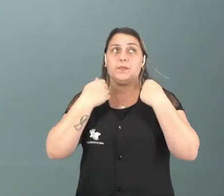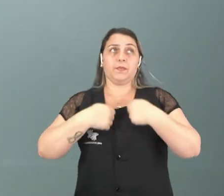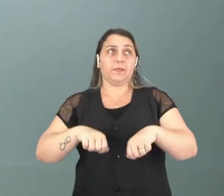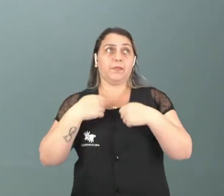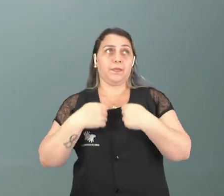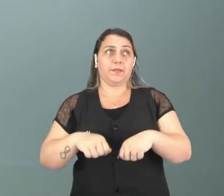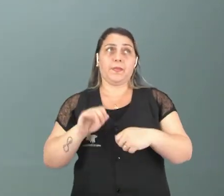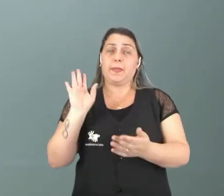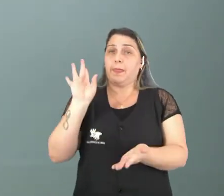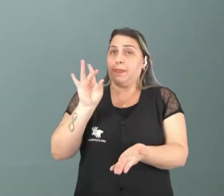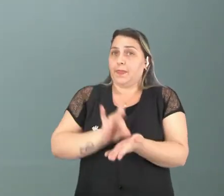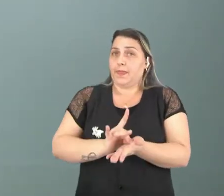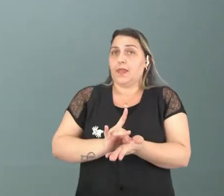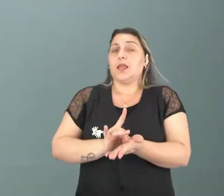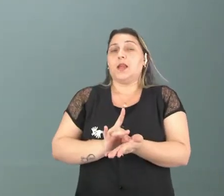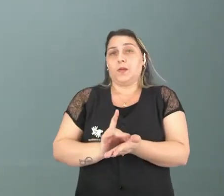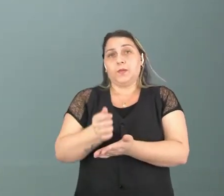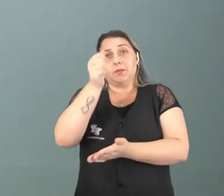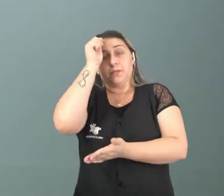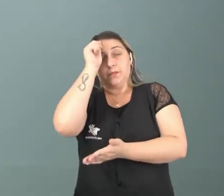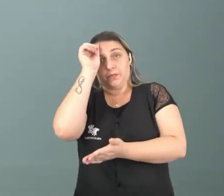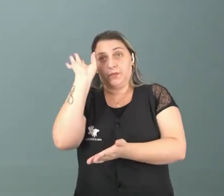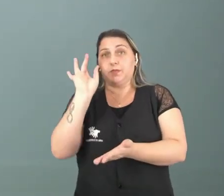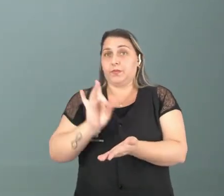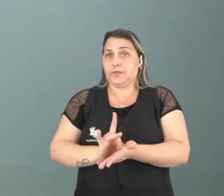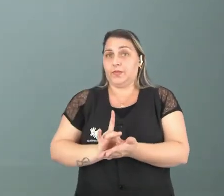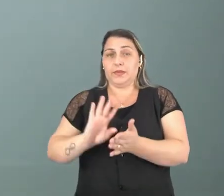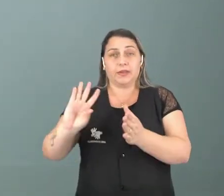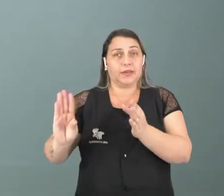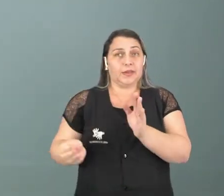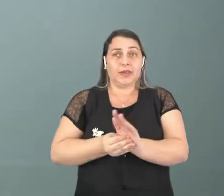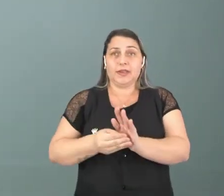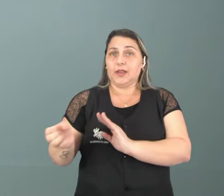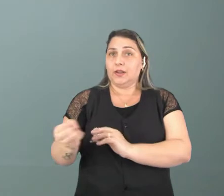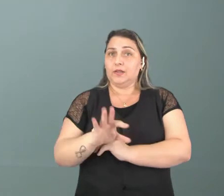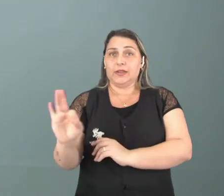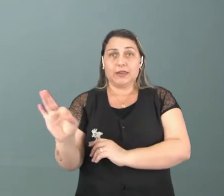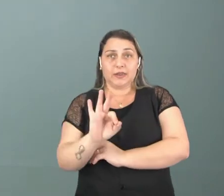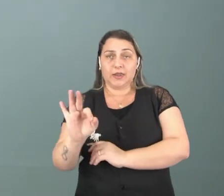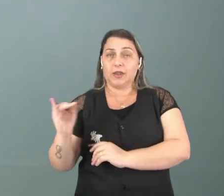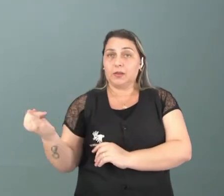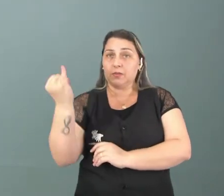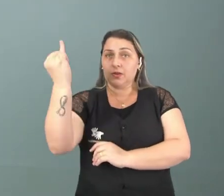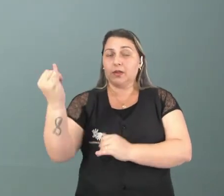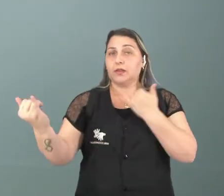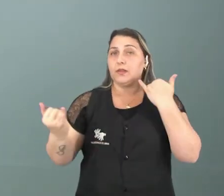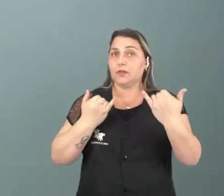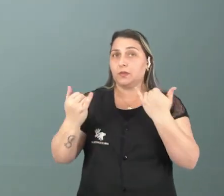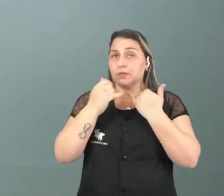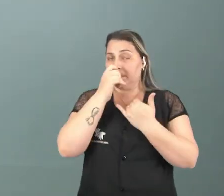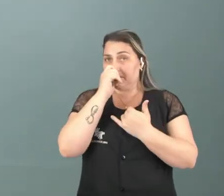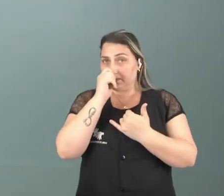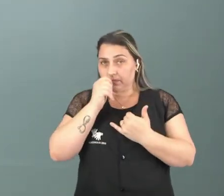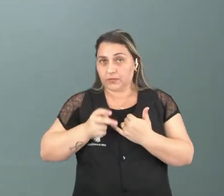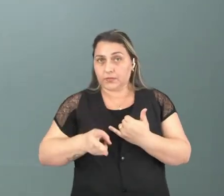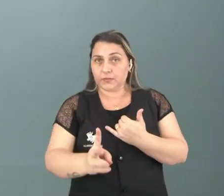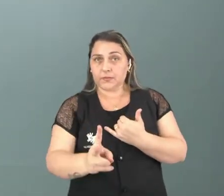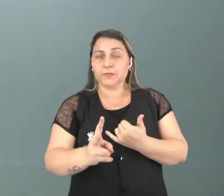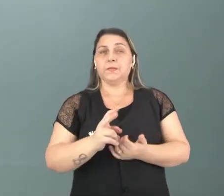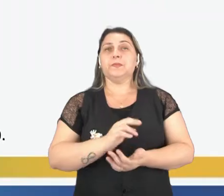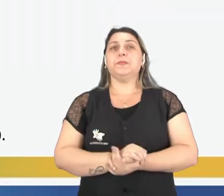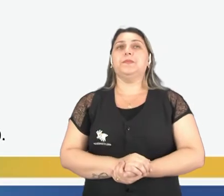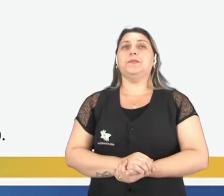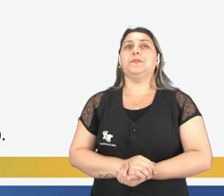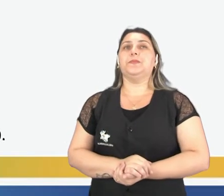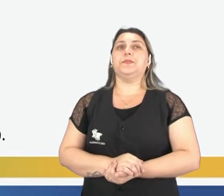seguir exatamente como a obra original. Não preciso ficar acrescentando nada novo não, tá? É importante essa informação. Continue comigo na telinha, vamos